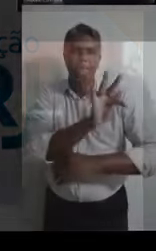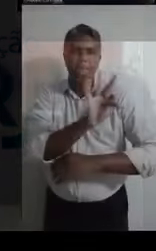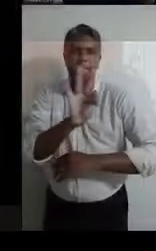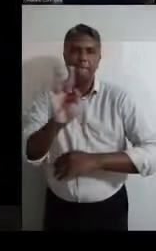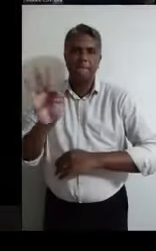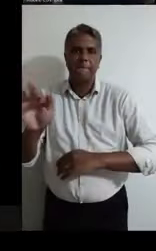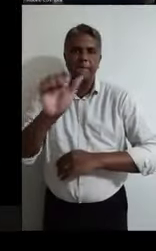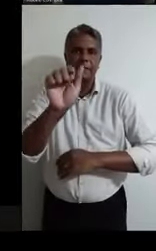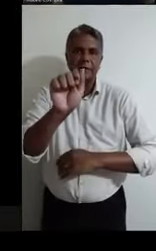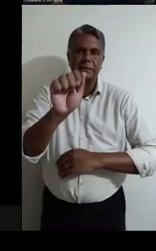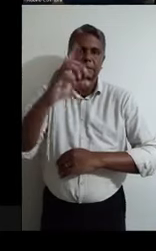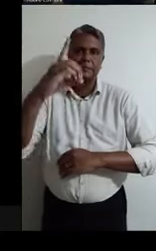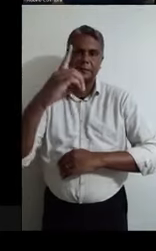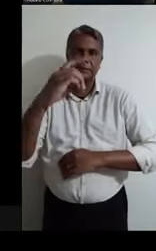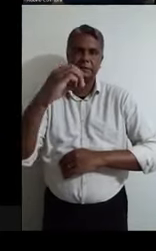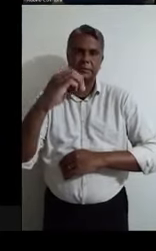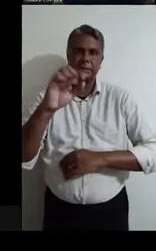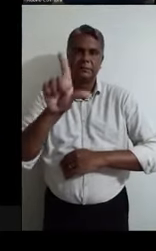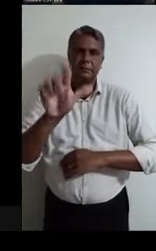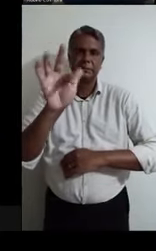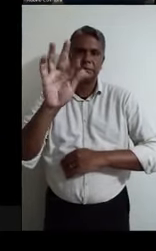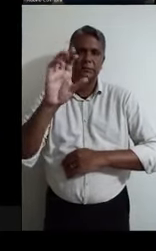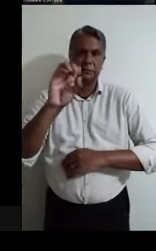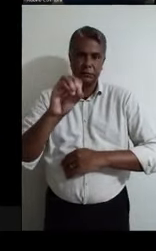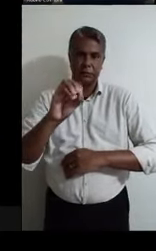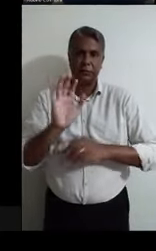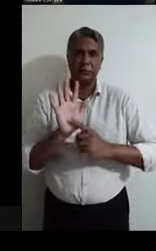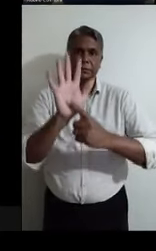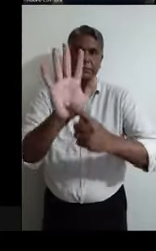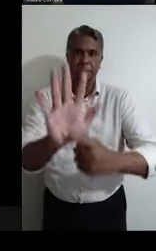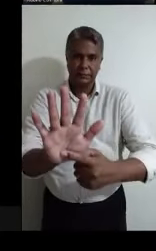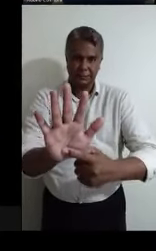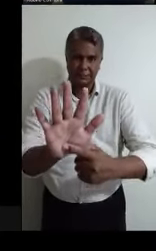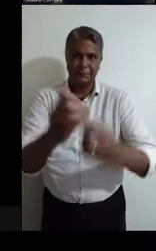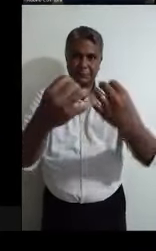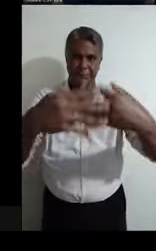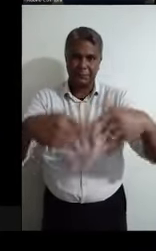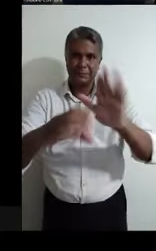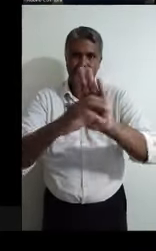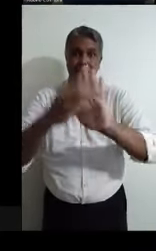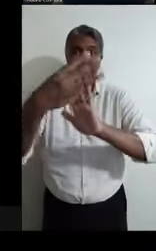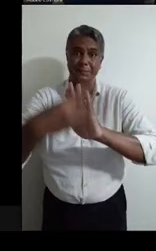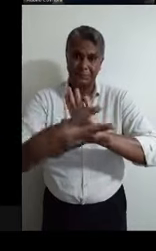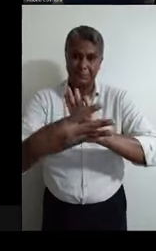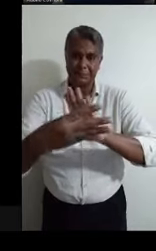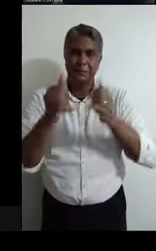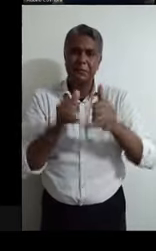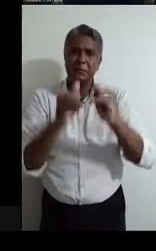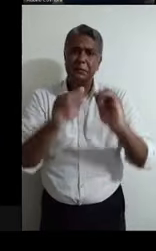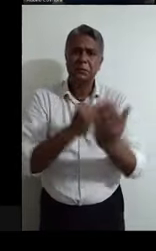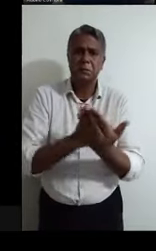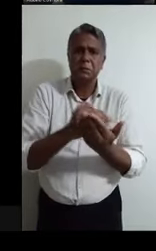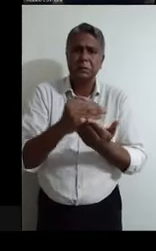Eu sou o medidor de física Adolfo Fernandes Coimbra, vou apresentar o capítulo 3. Algumas informações iniciais. Eu vou seguir a